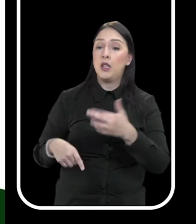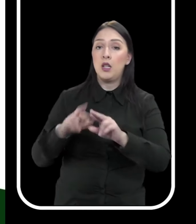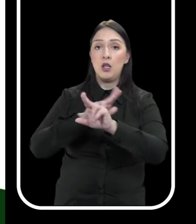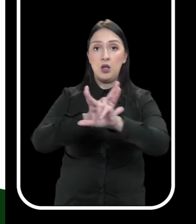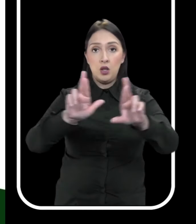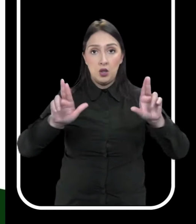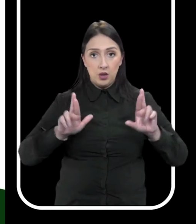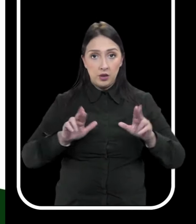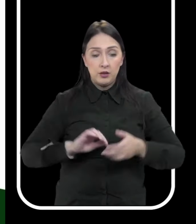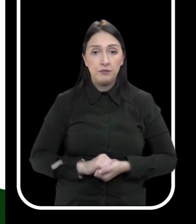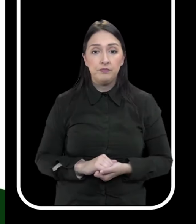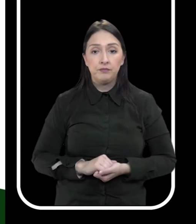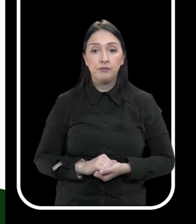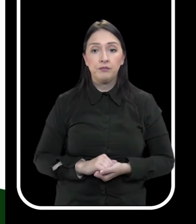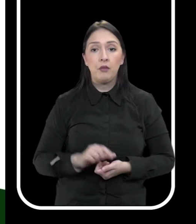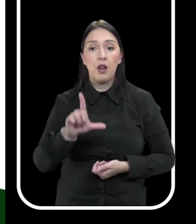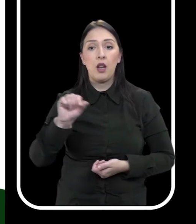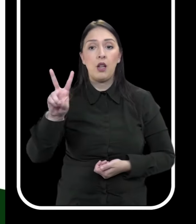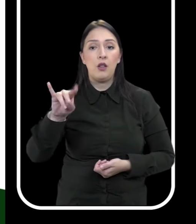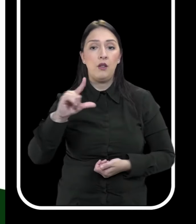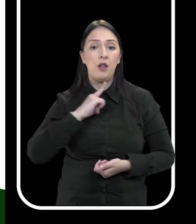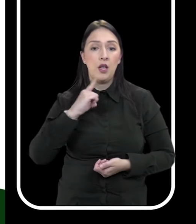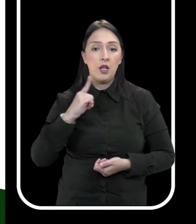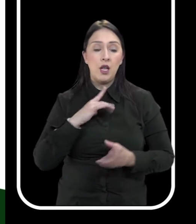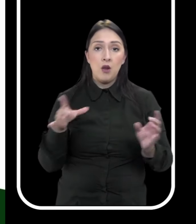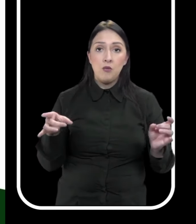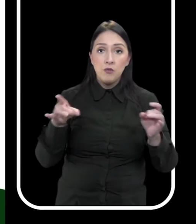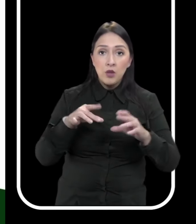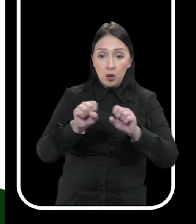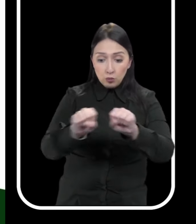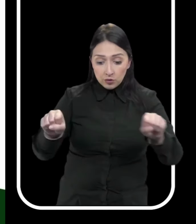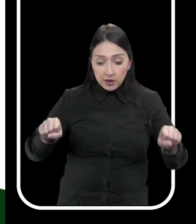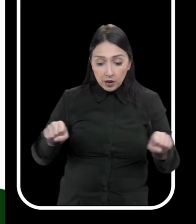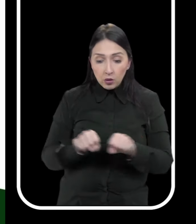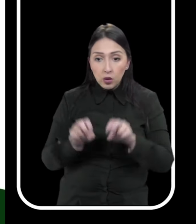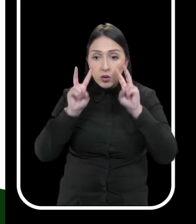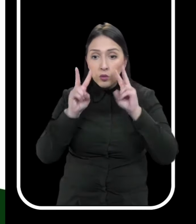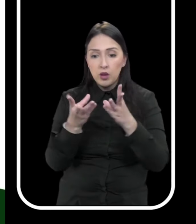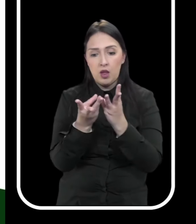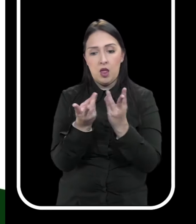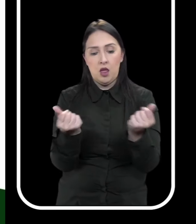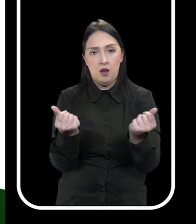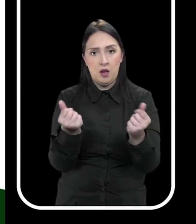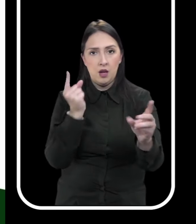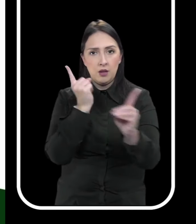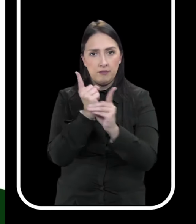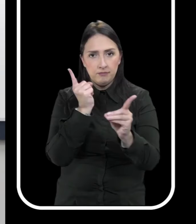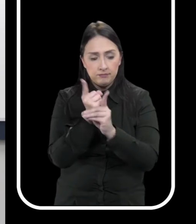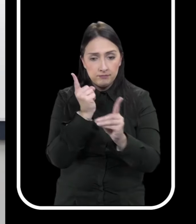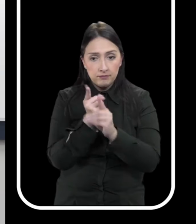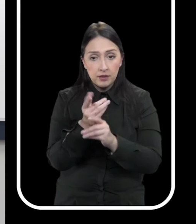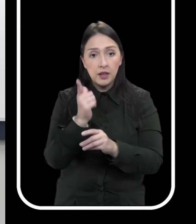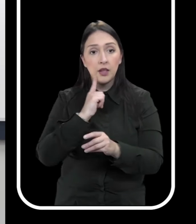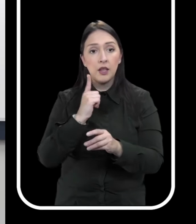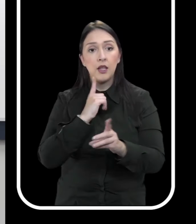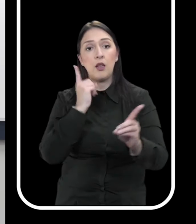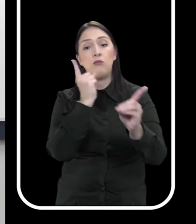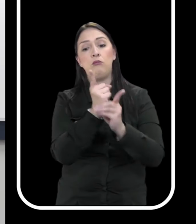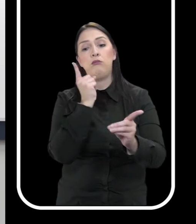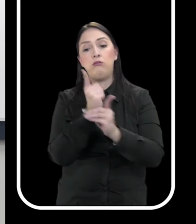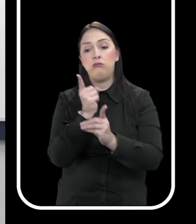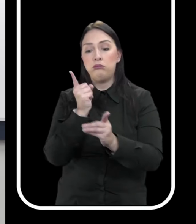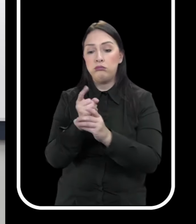Itens diferenciados, e lá na saída você vai ter um setor de inspeção de qualidade, onde se vai fazer